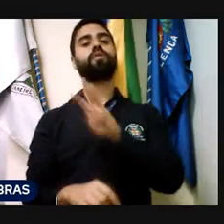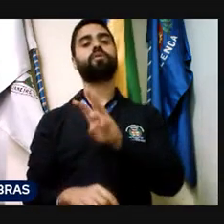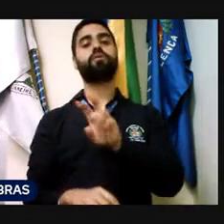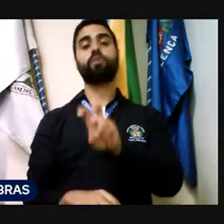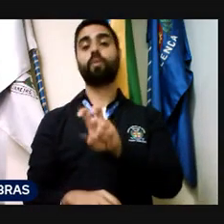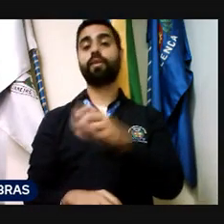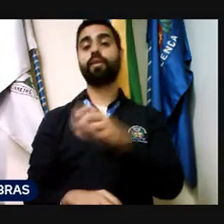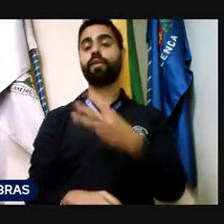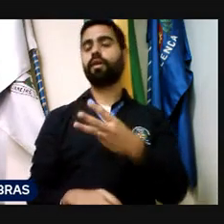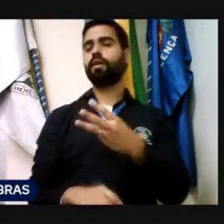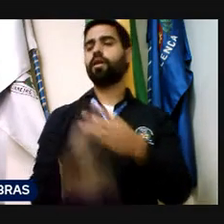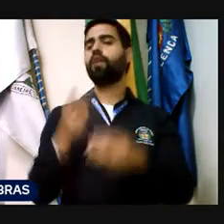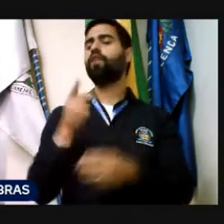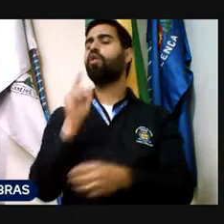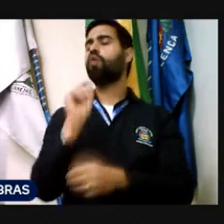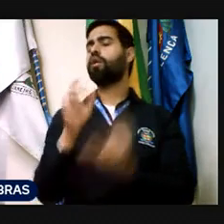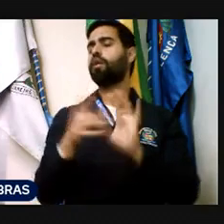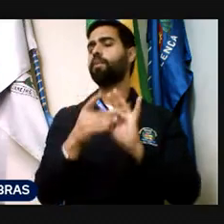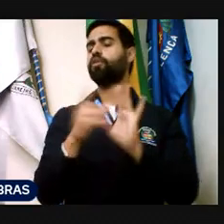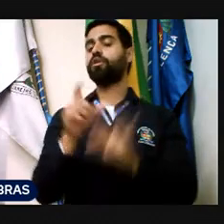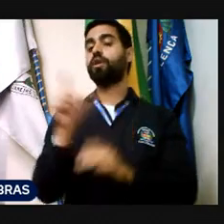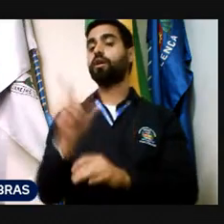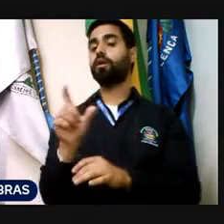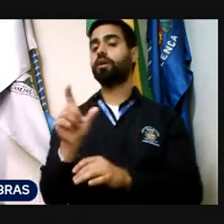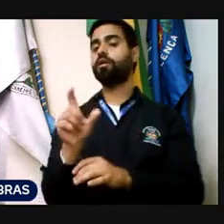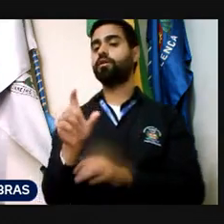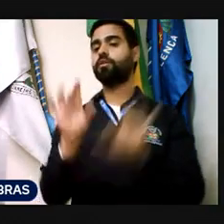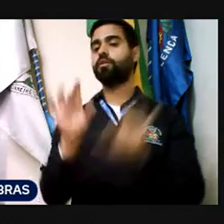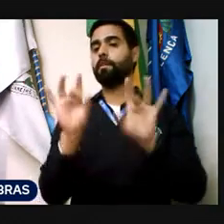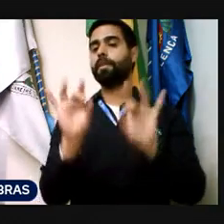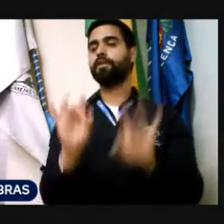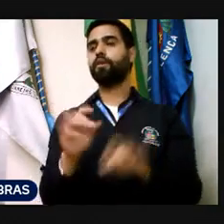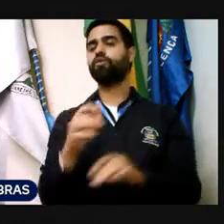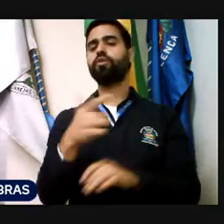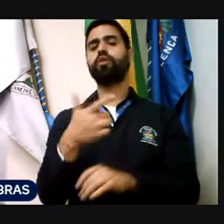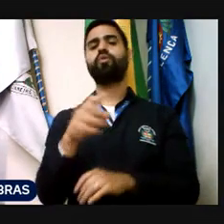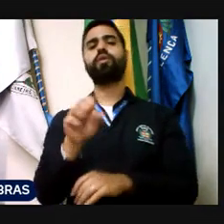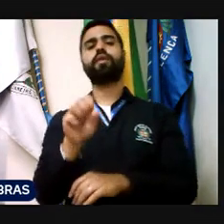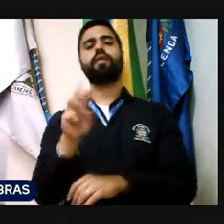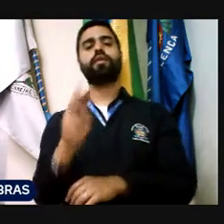dispõe sobre abertura de crédito especial até o valor de